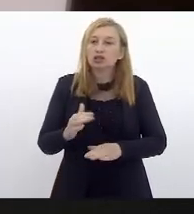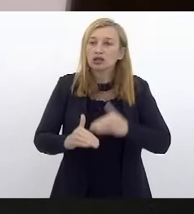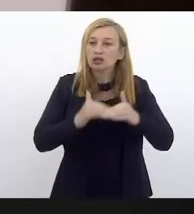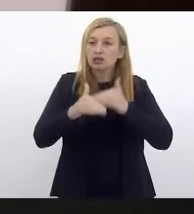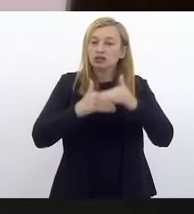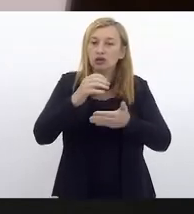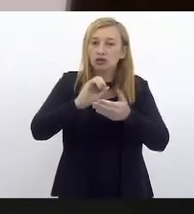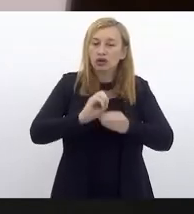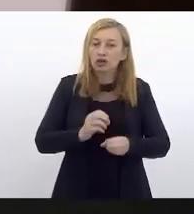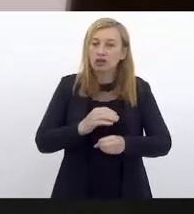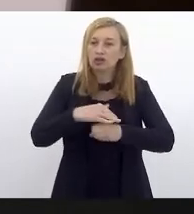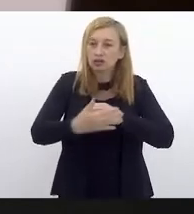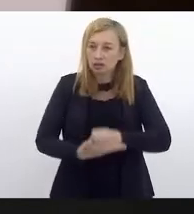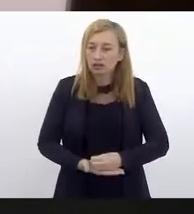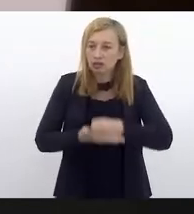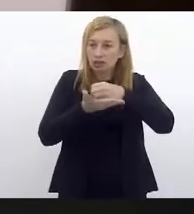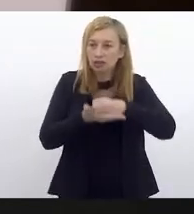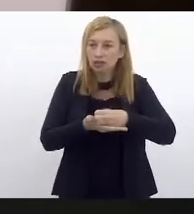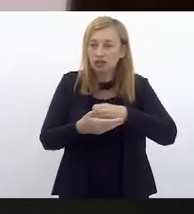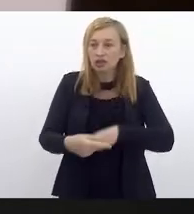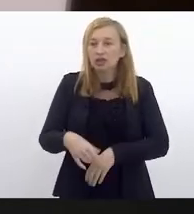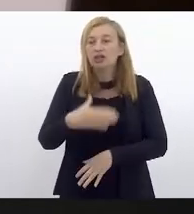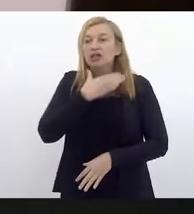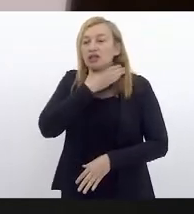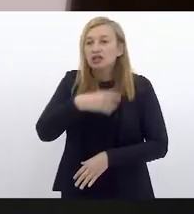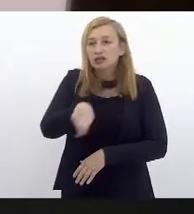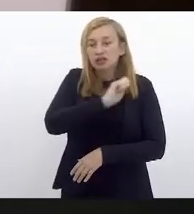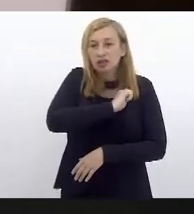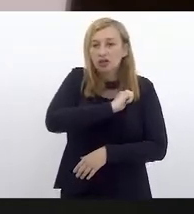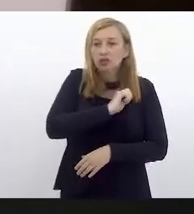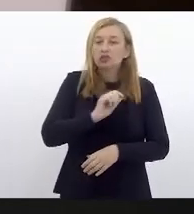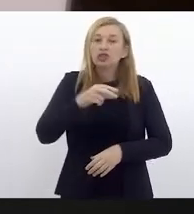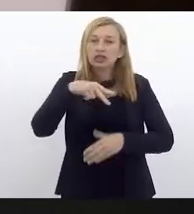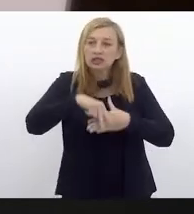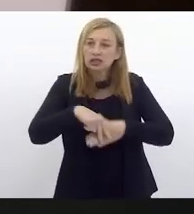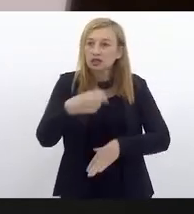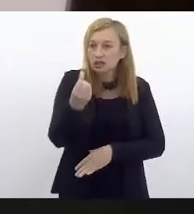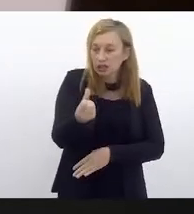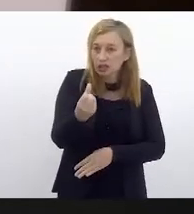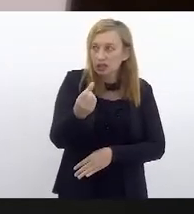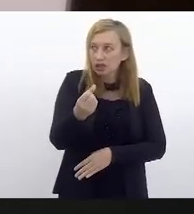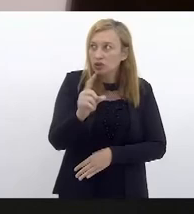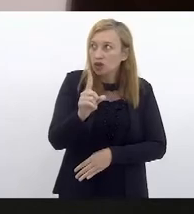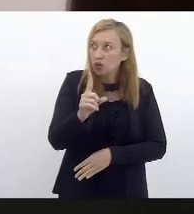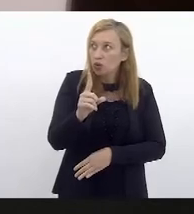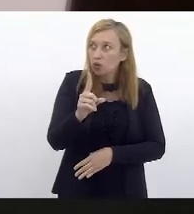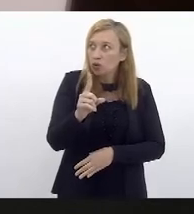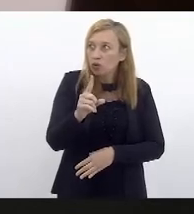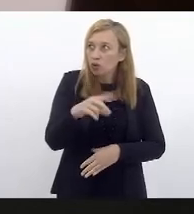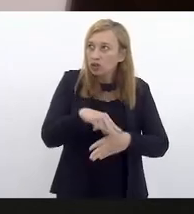da crise fiscal. E no inciso 6, no inciso